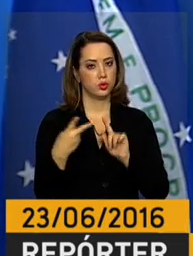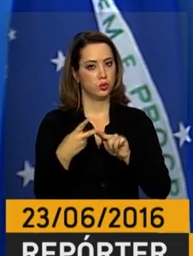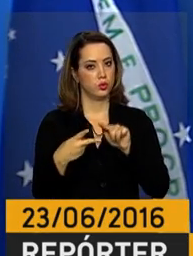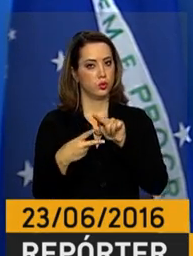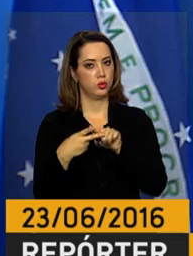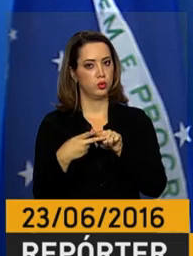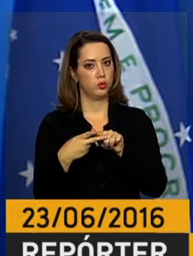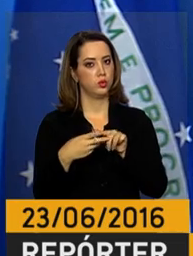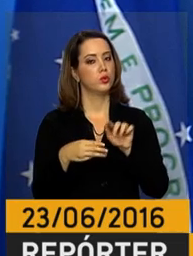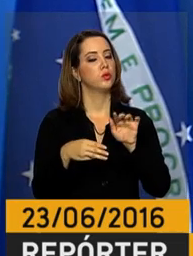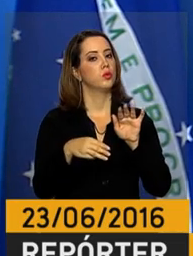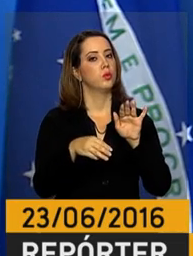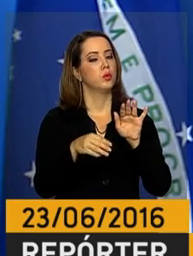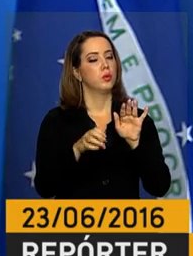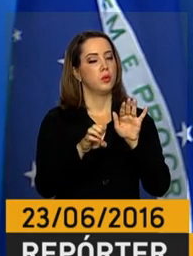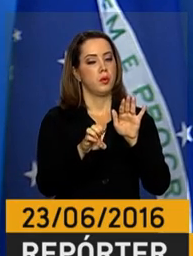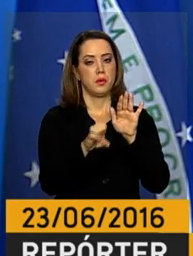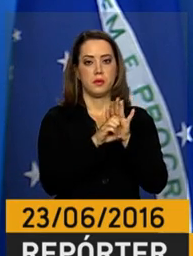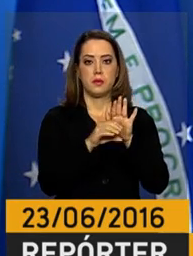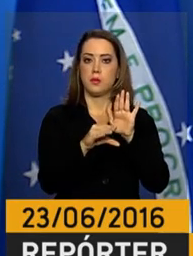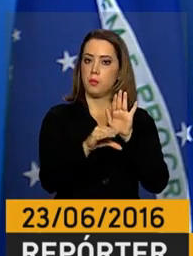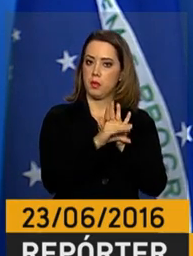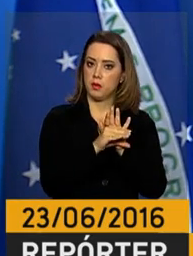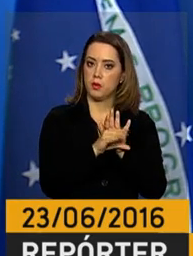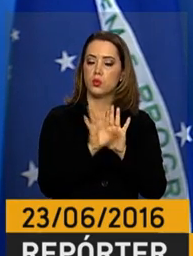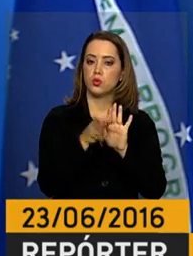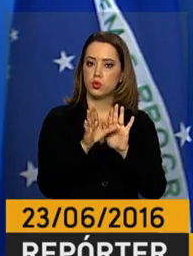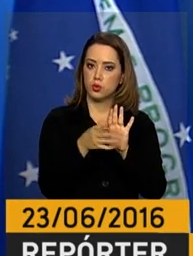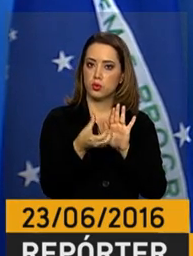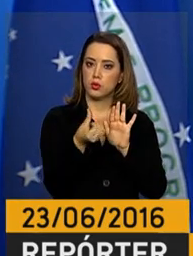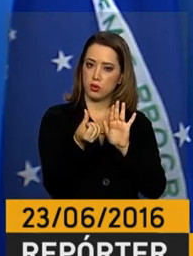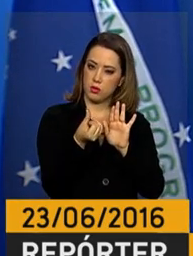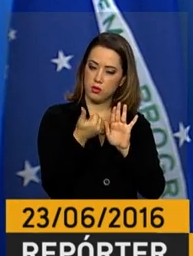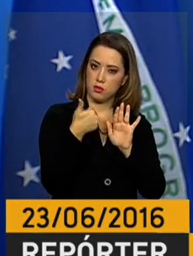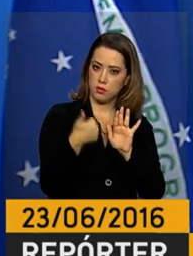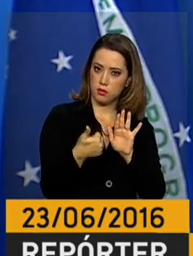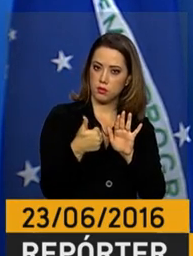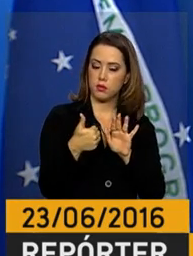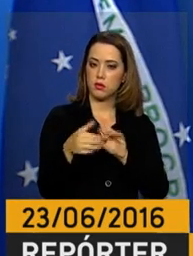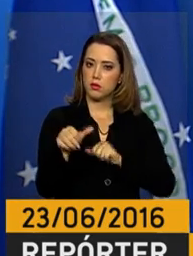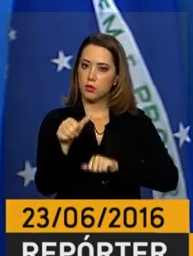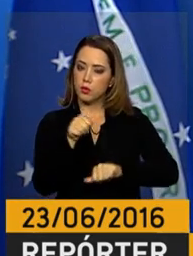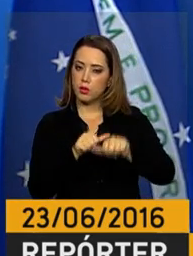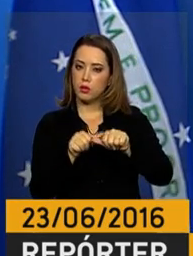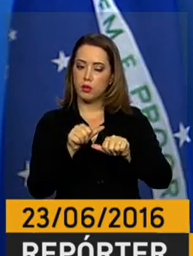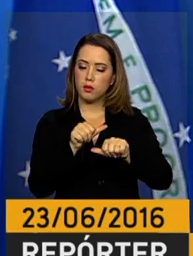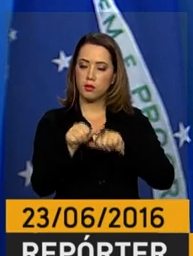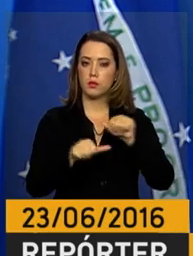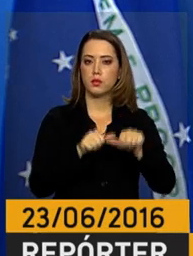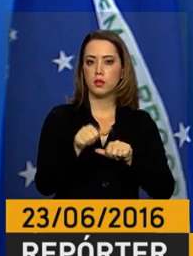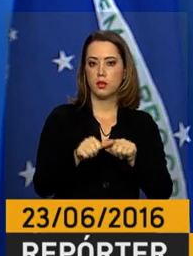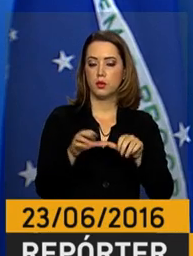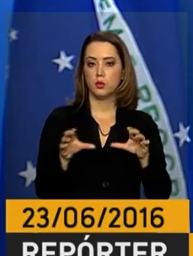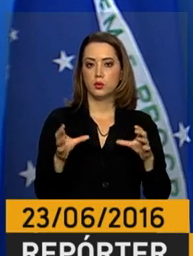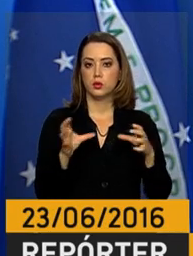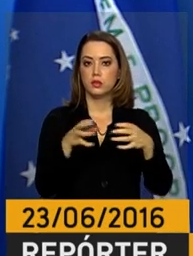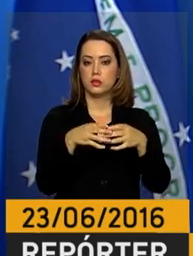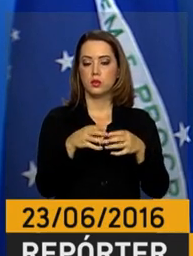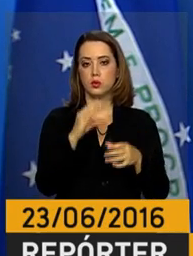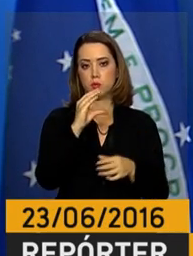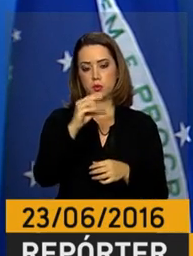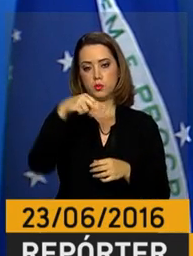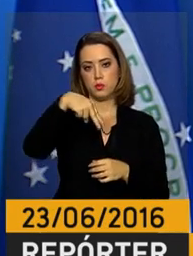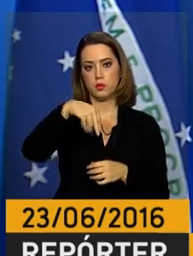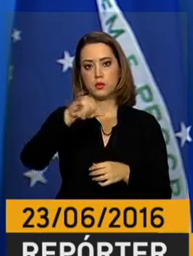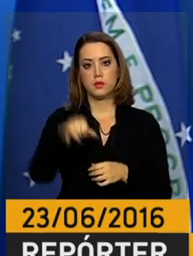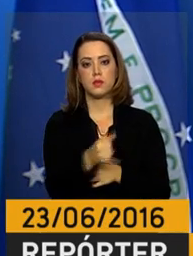constitucionais a emenda 61 alterando a composição do CNJ e a emenda da ação direta